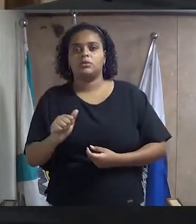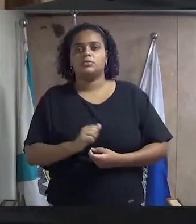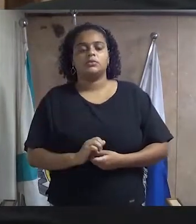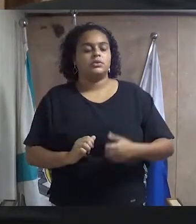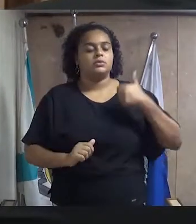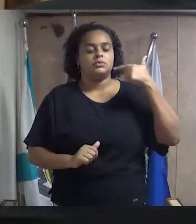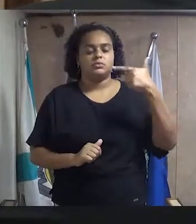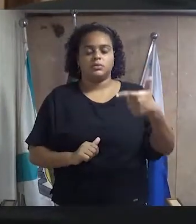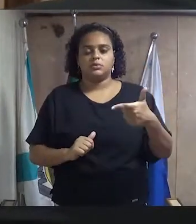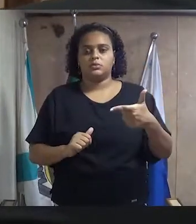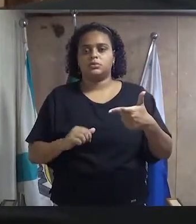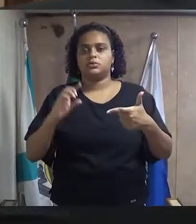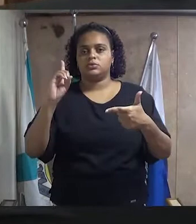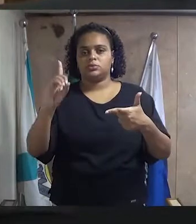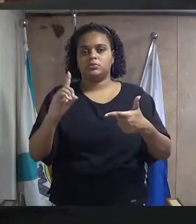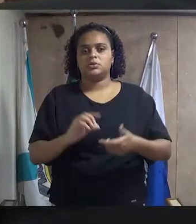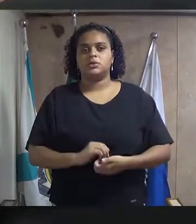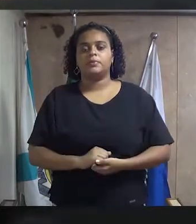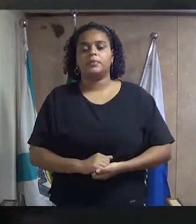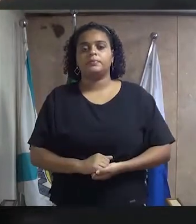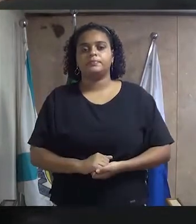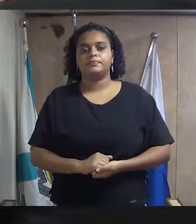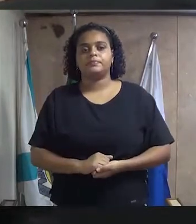segundo distrito desse município.